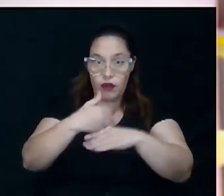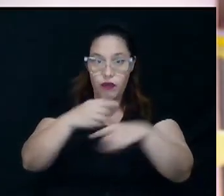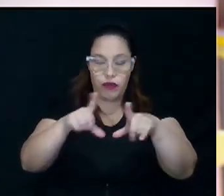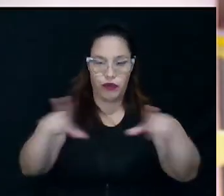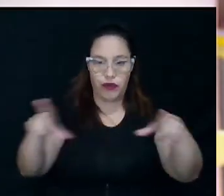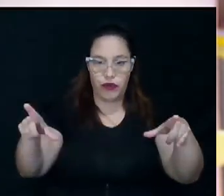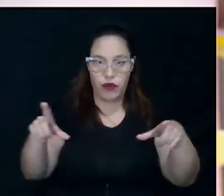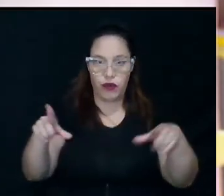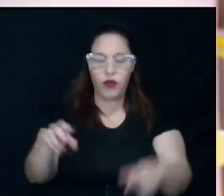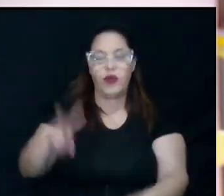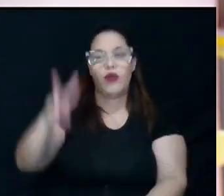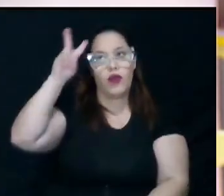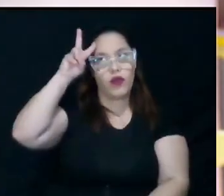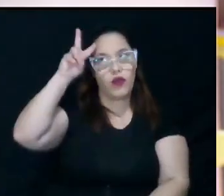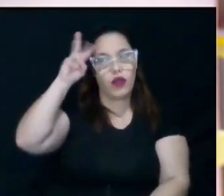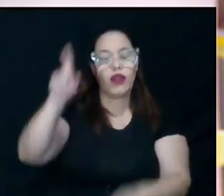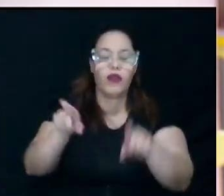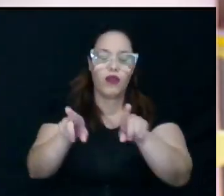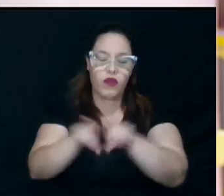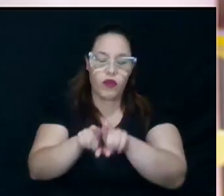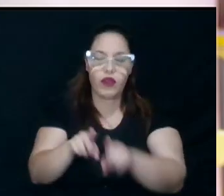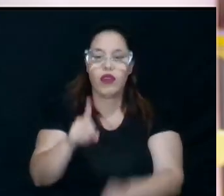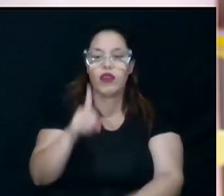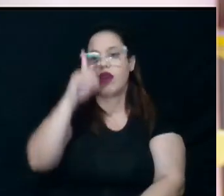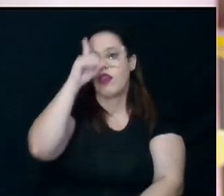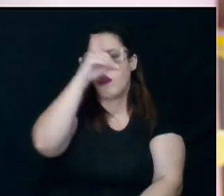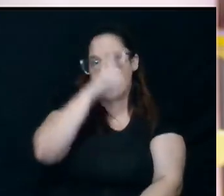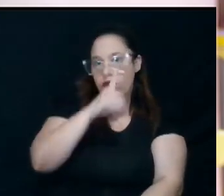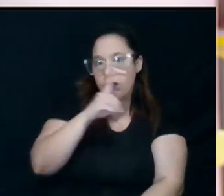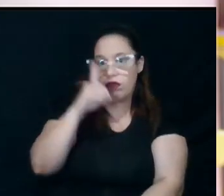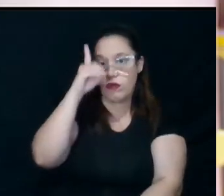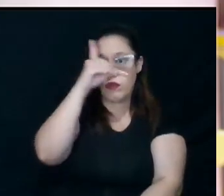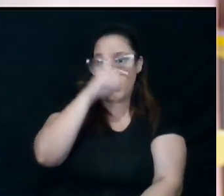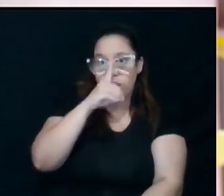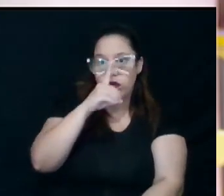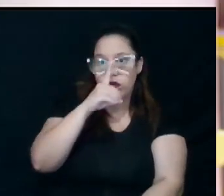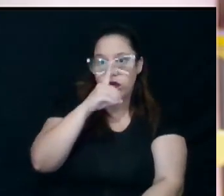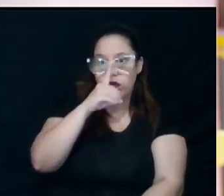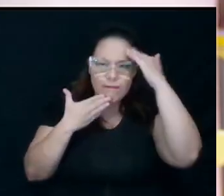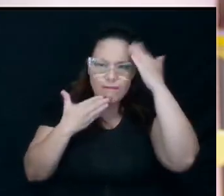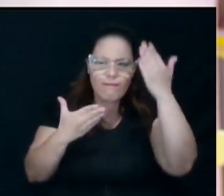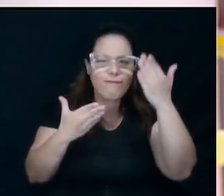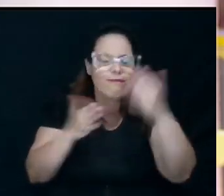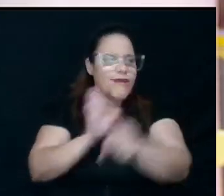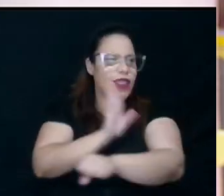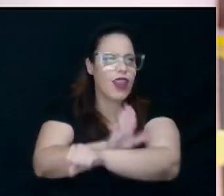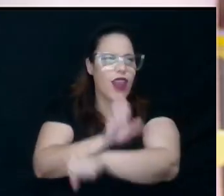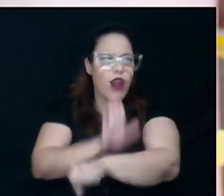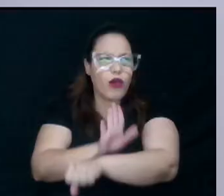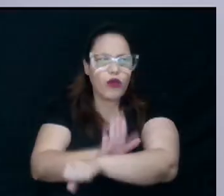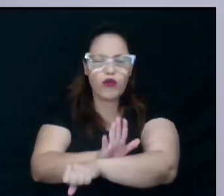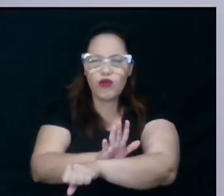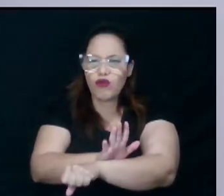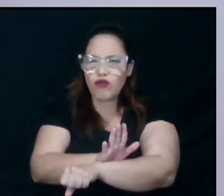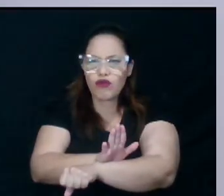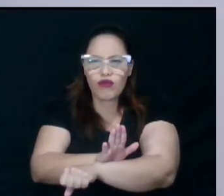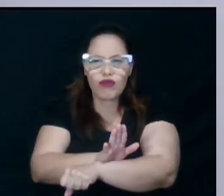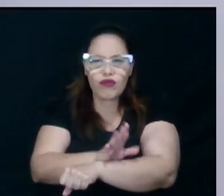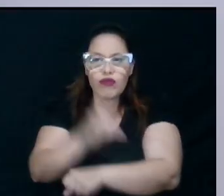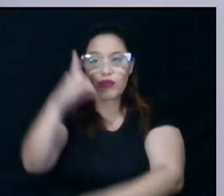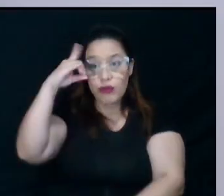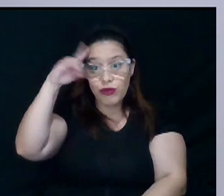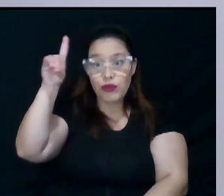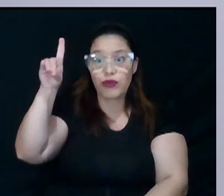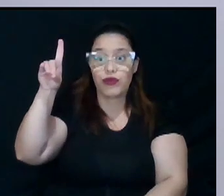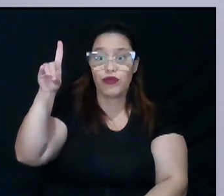domingo, né? Qualquer dia da semana, que nós seremos muito gratos, porque ajuda muito aqui no nosso dia a dia. A população